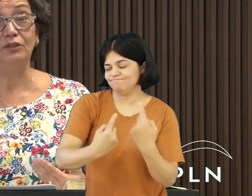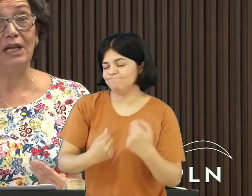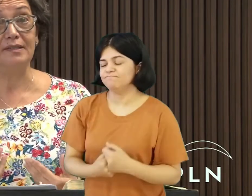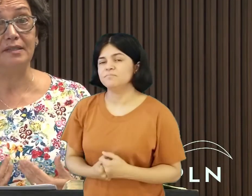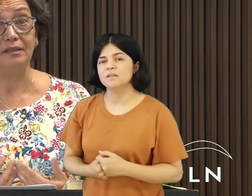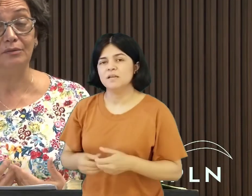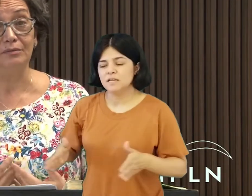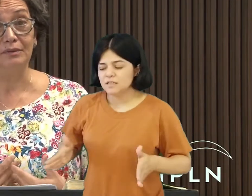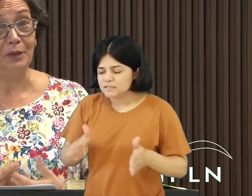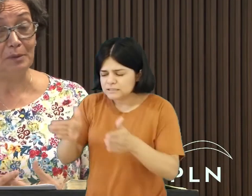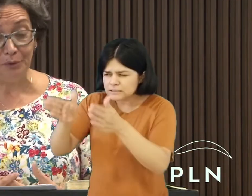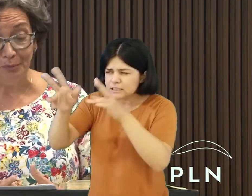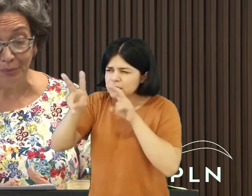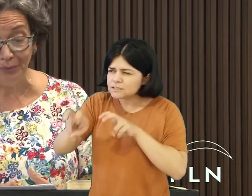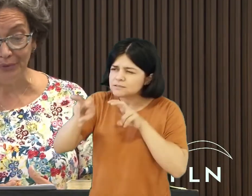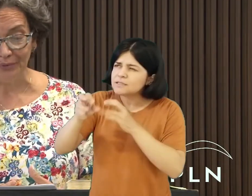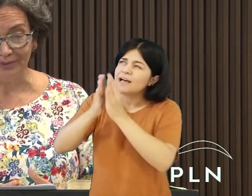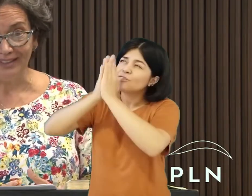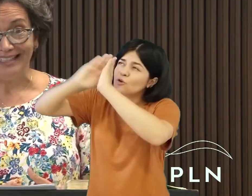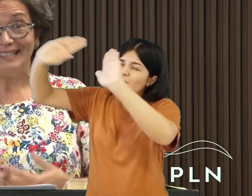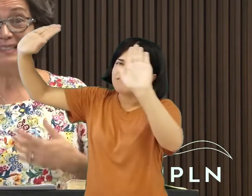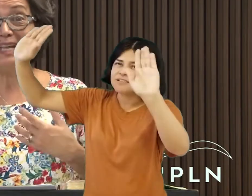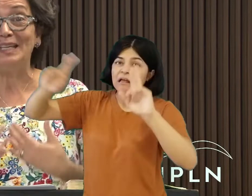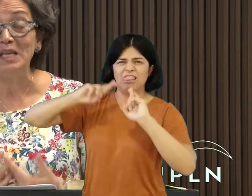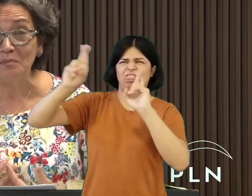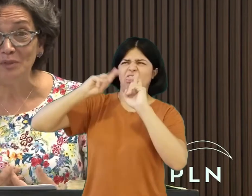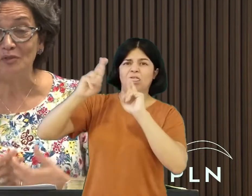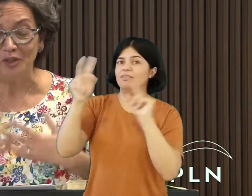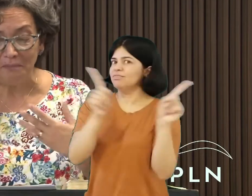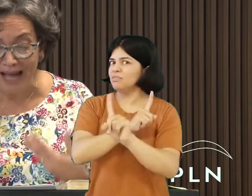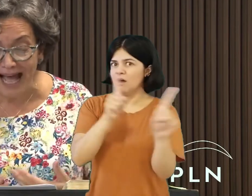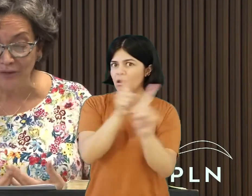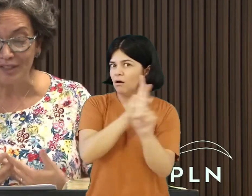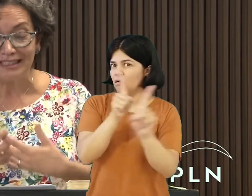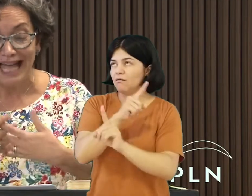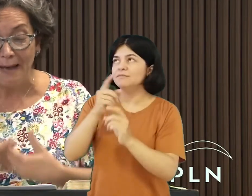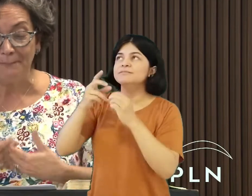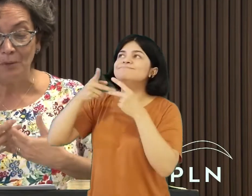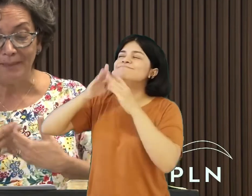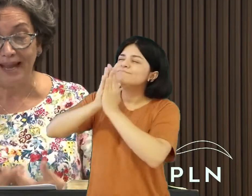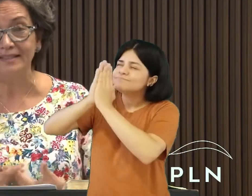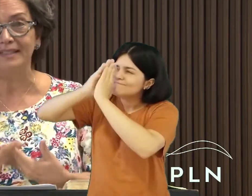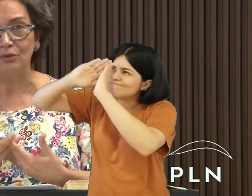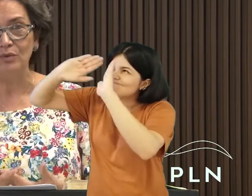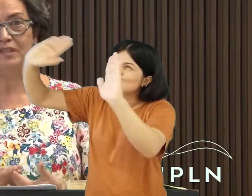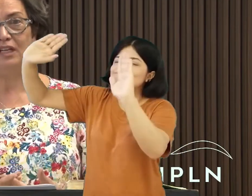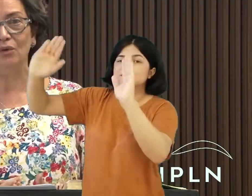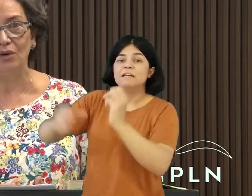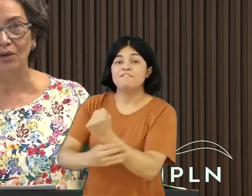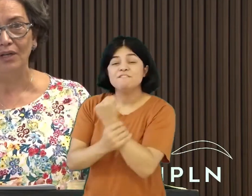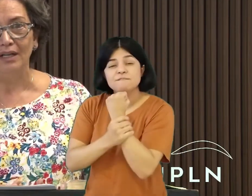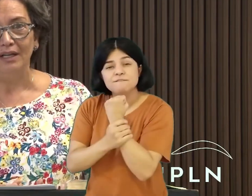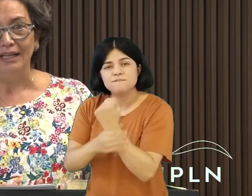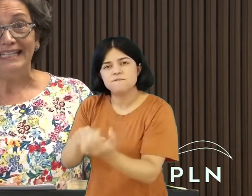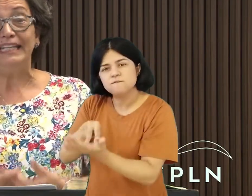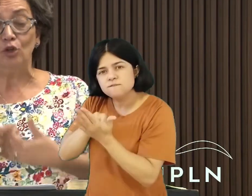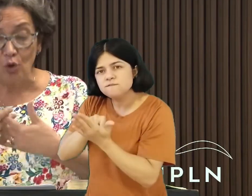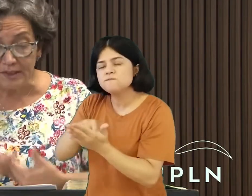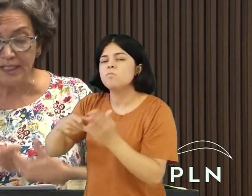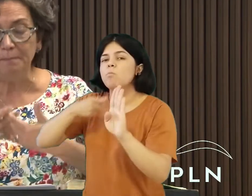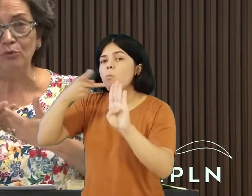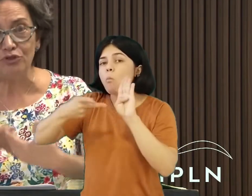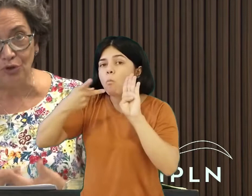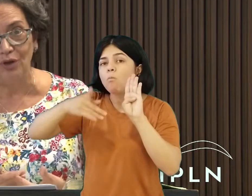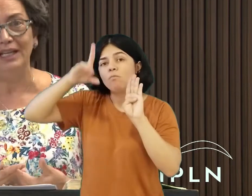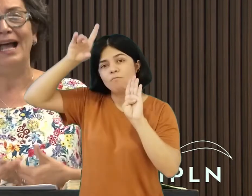Seguimos em adoração, não em murmúrio. Seguimos firmados na promessa do Senhor, que